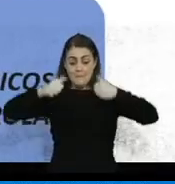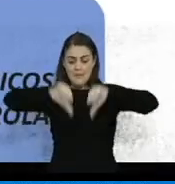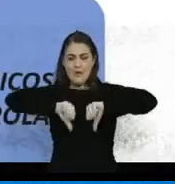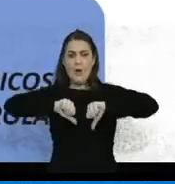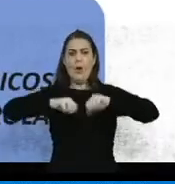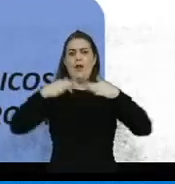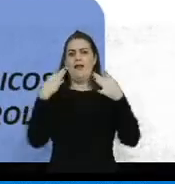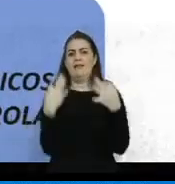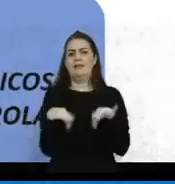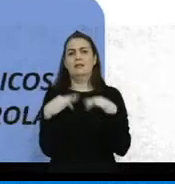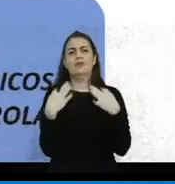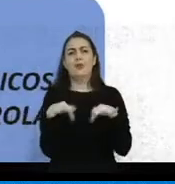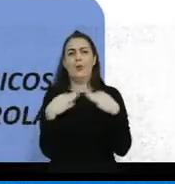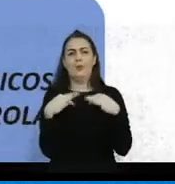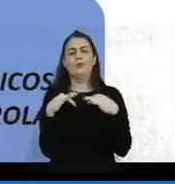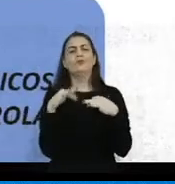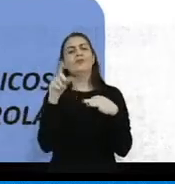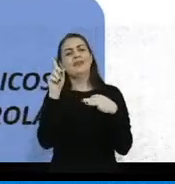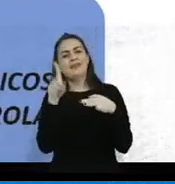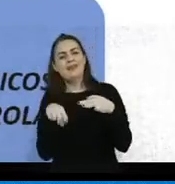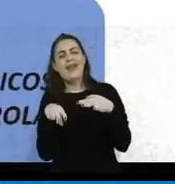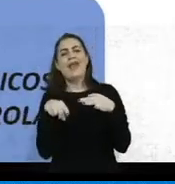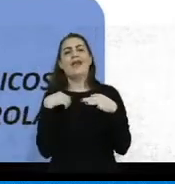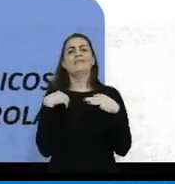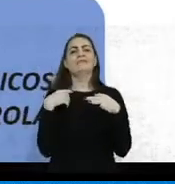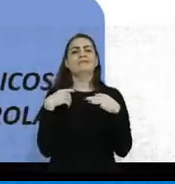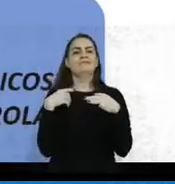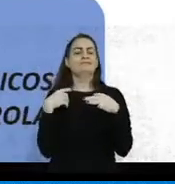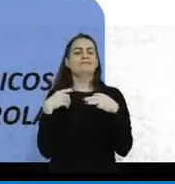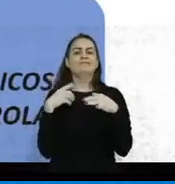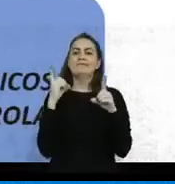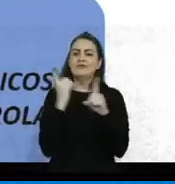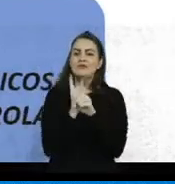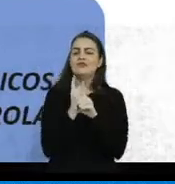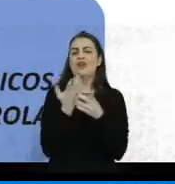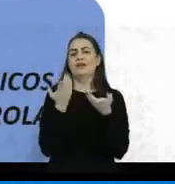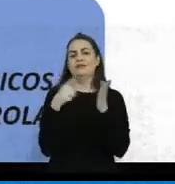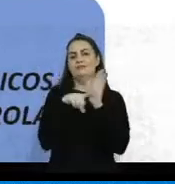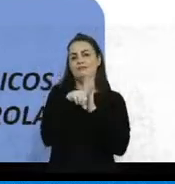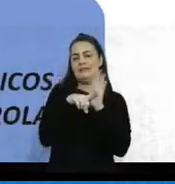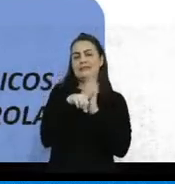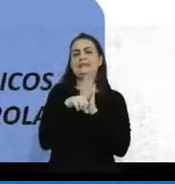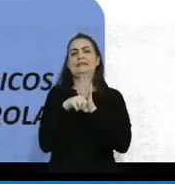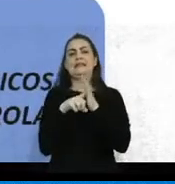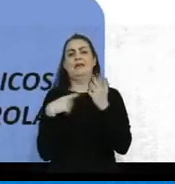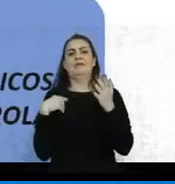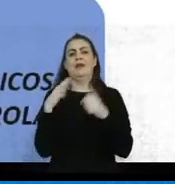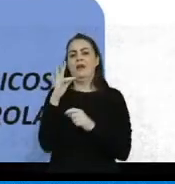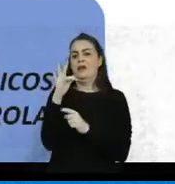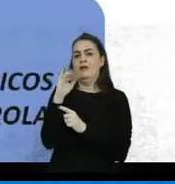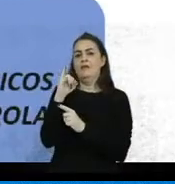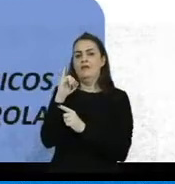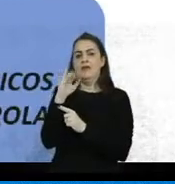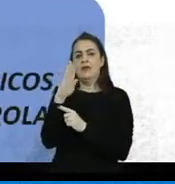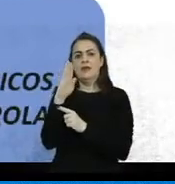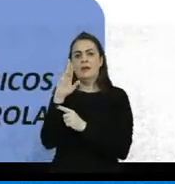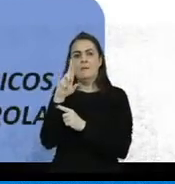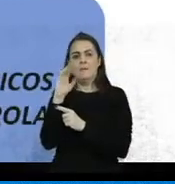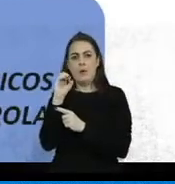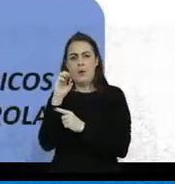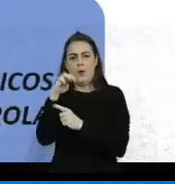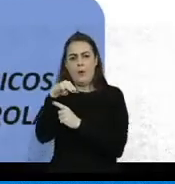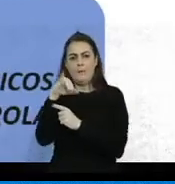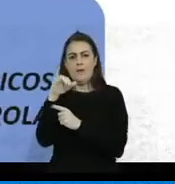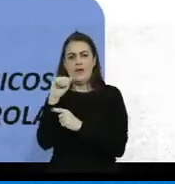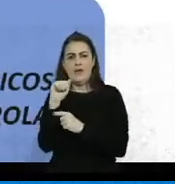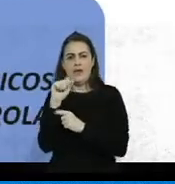Então, vamos lá, mais um item: dieta anti-inflamatória, diminuir o glutamato, aumentar o GABA